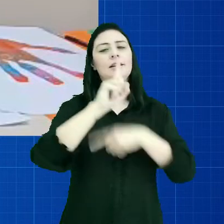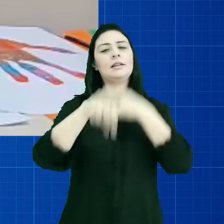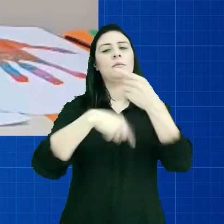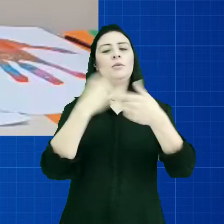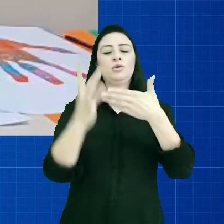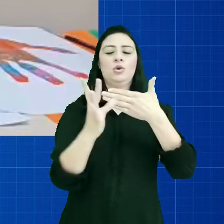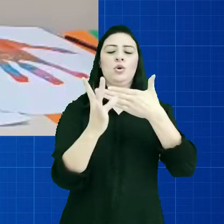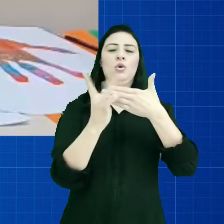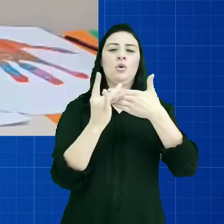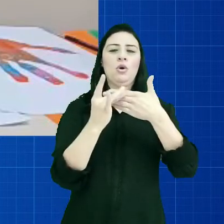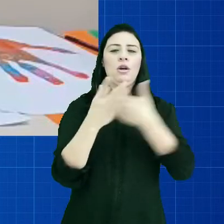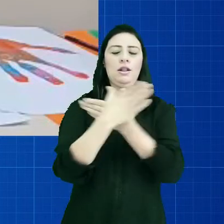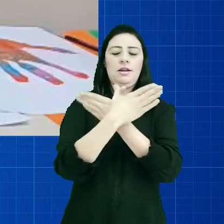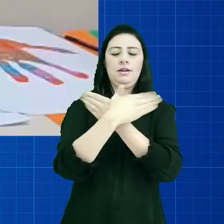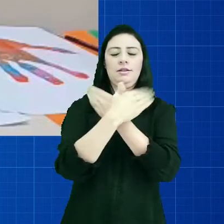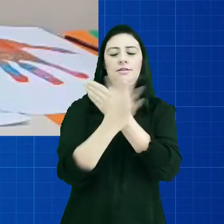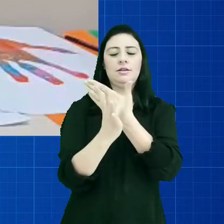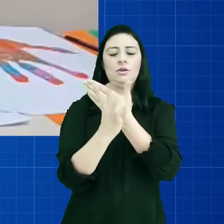aqui.